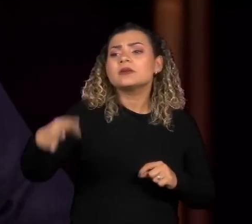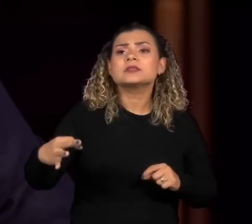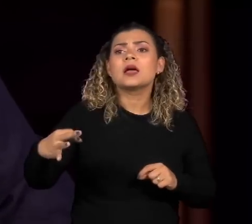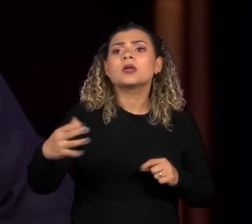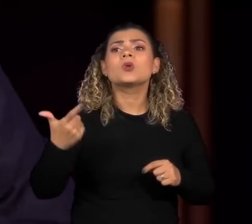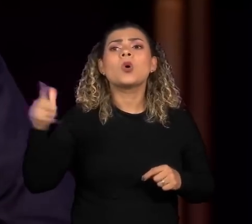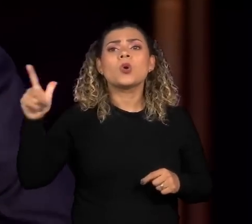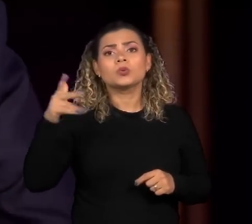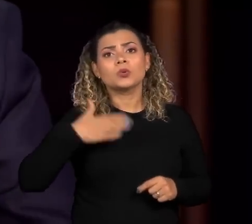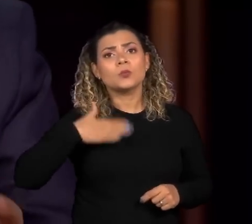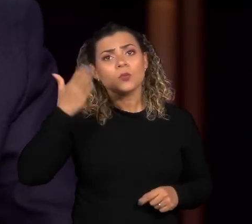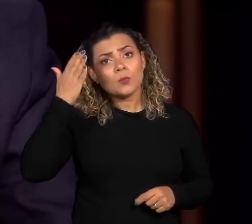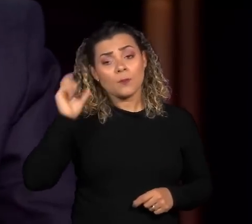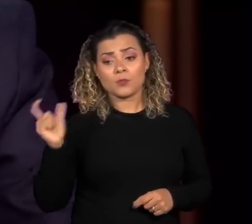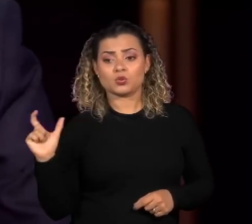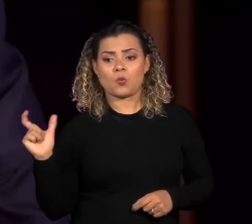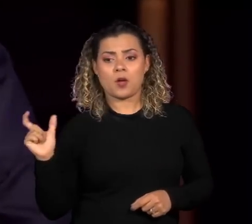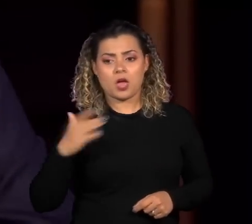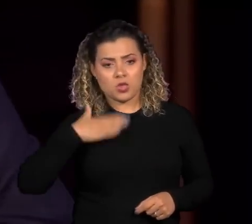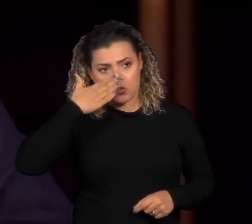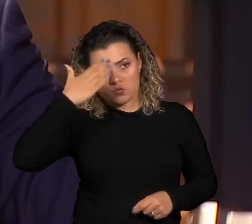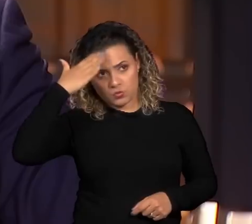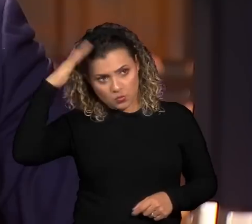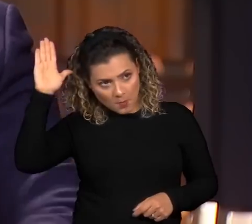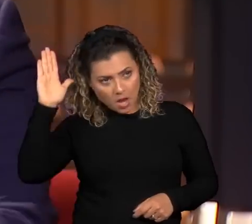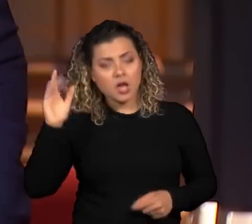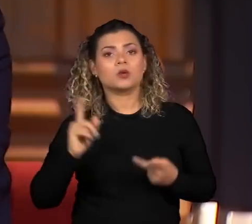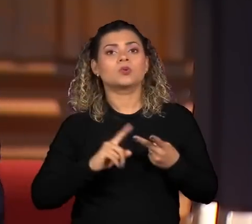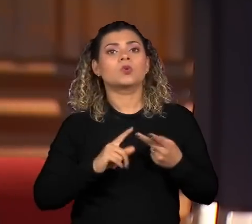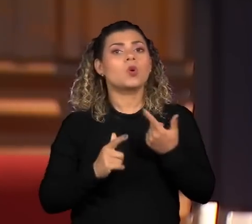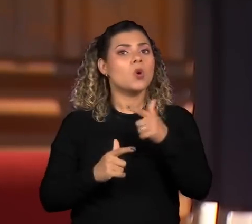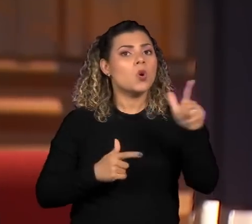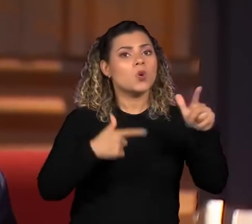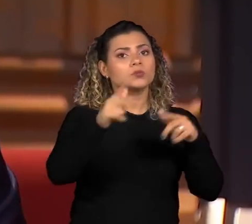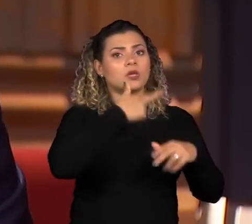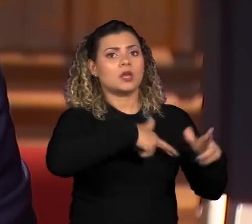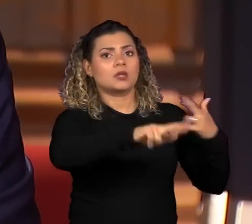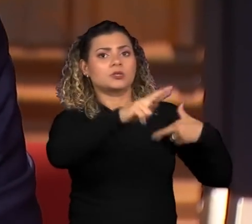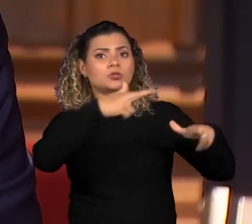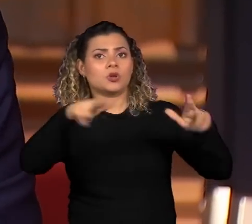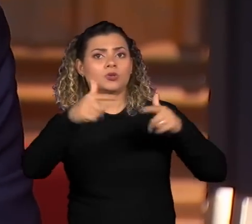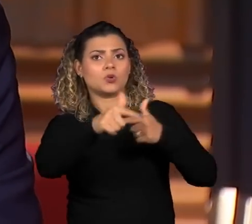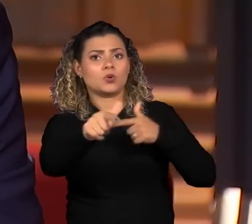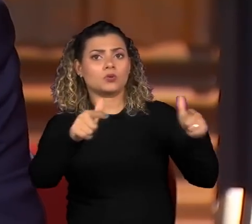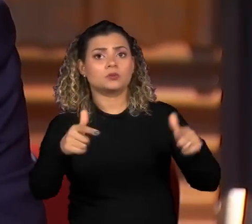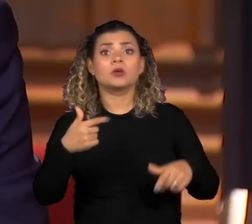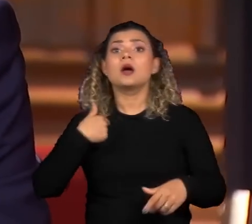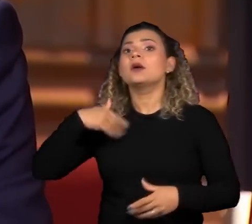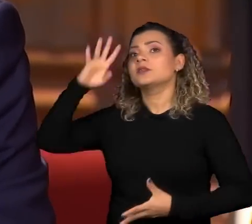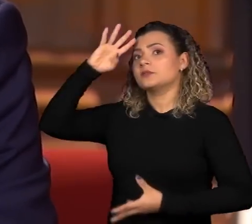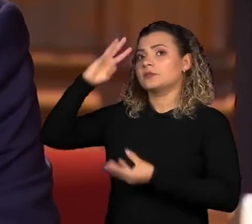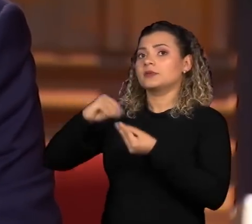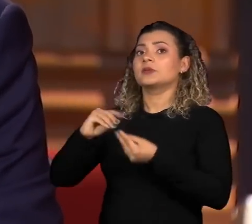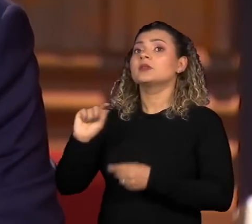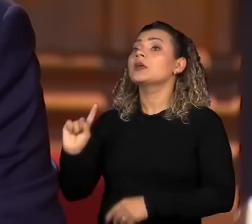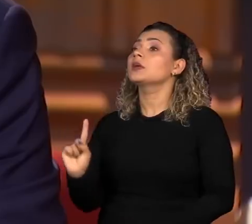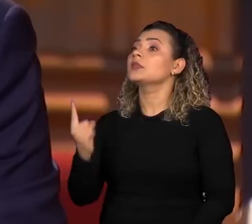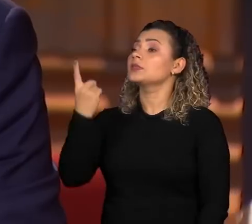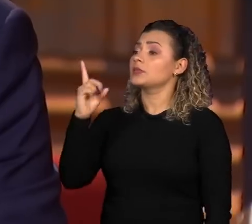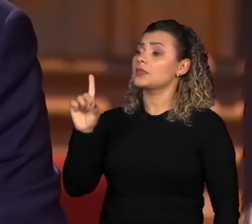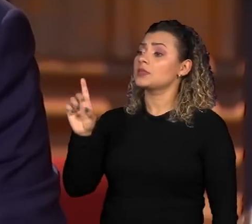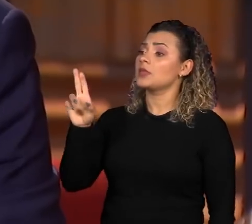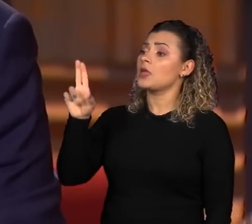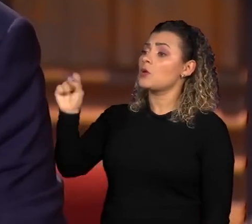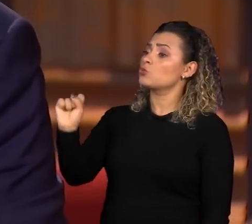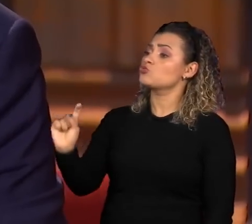os muçulmanos, os hinduístas, como é que vai ser? Vai ser maravilhoso que nós vamos entender que Deus é um só.